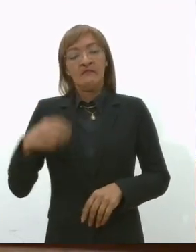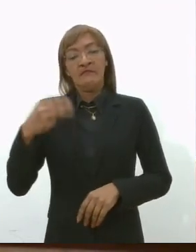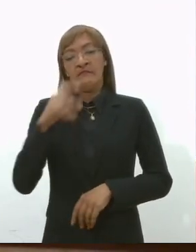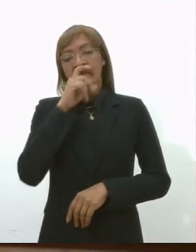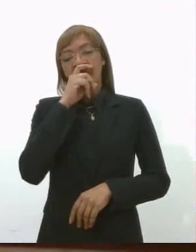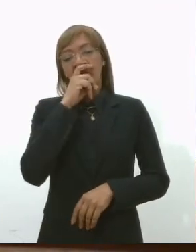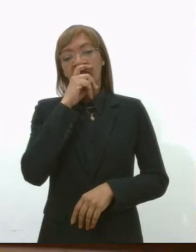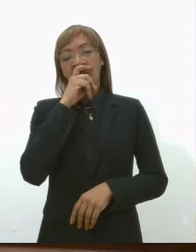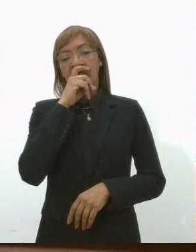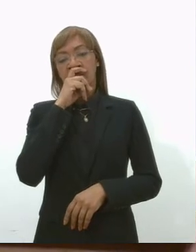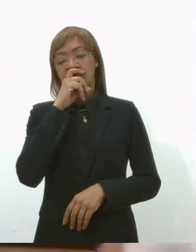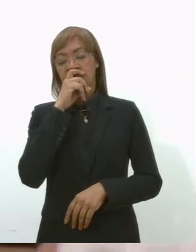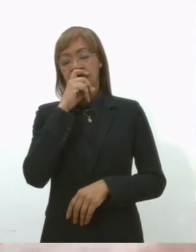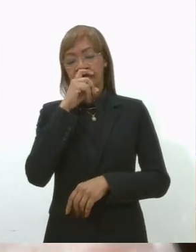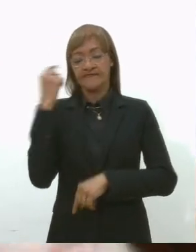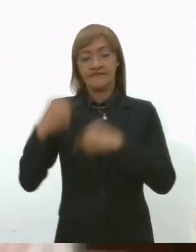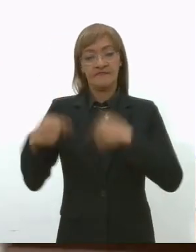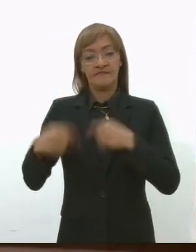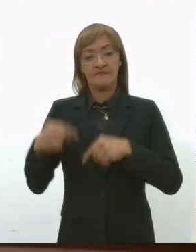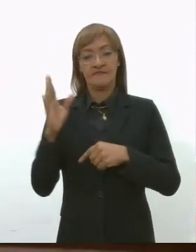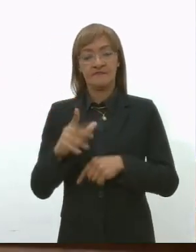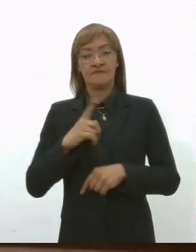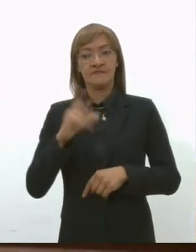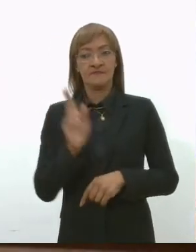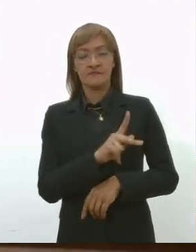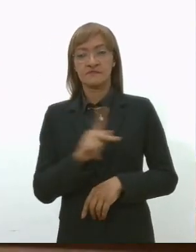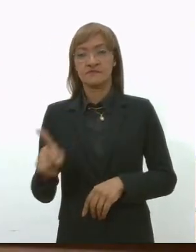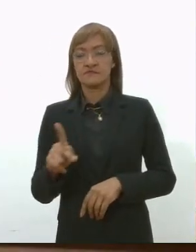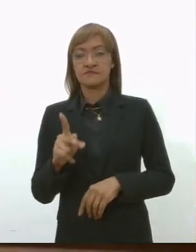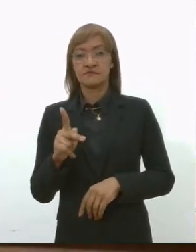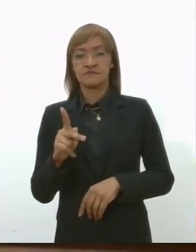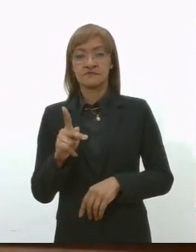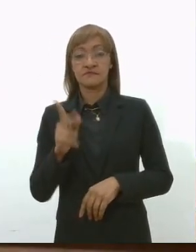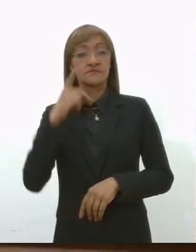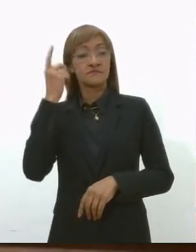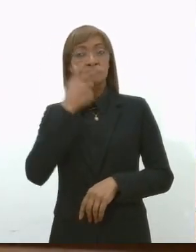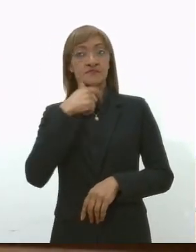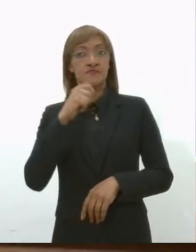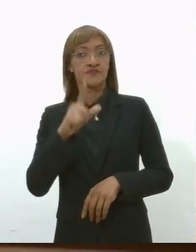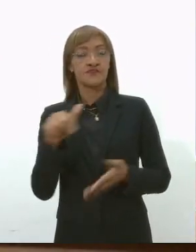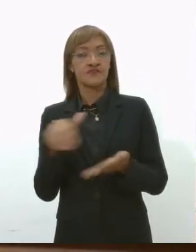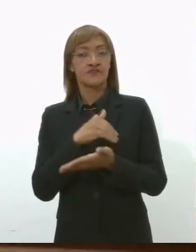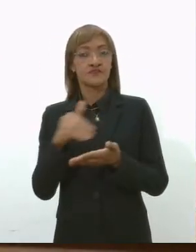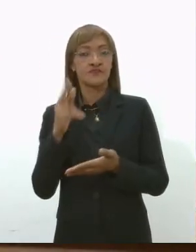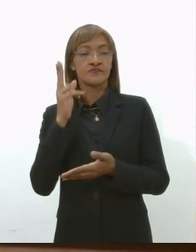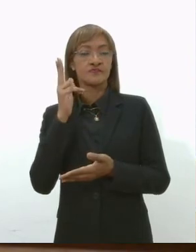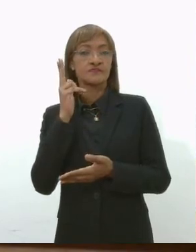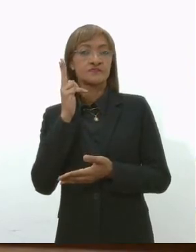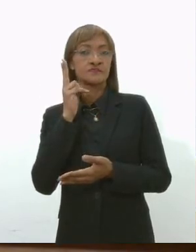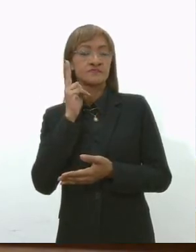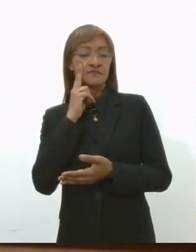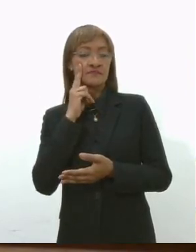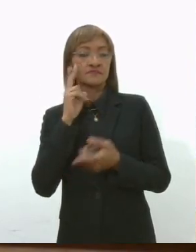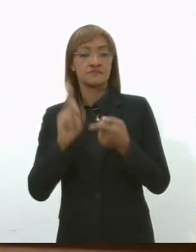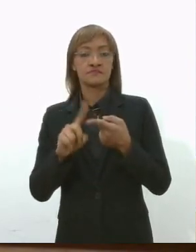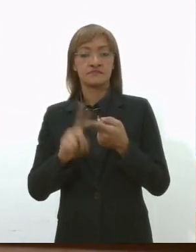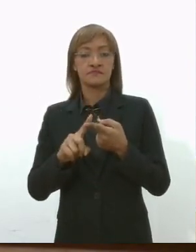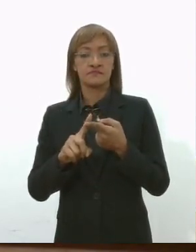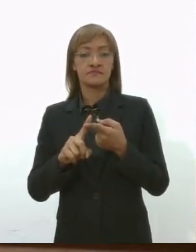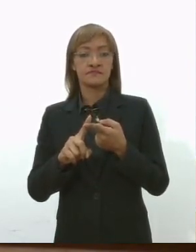legislativa da 19ª Legislatura, com a presidência do deputado Luciano Bispo, secretariado pelos deputados Zezinho Sobral